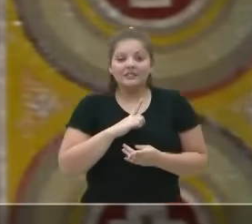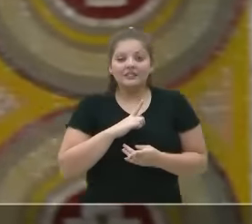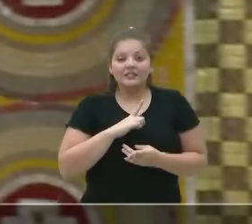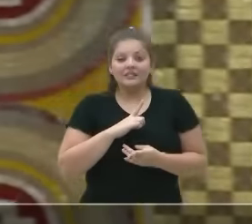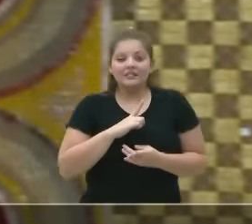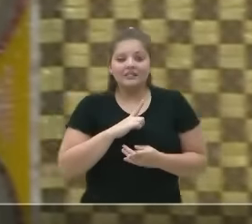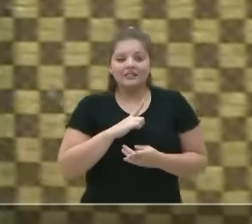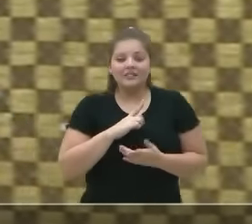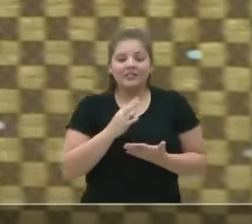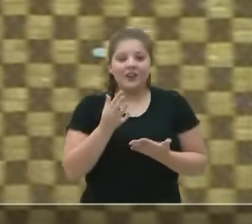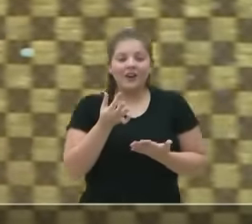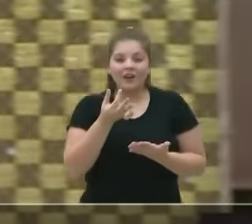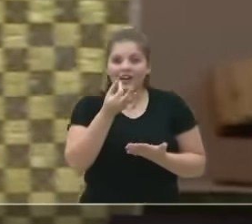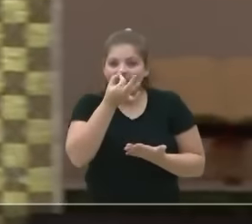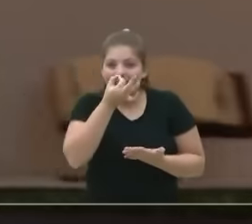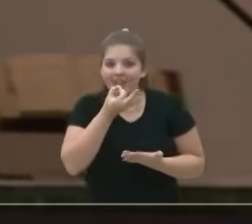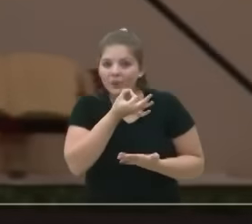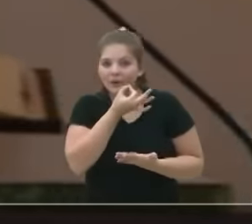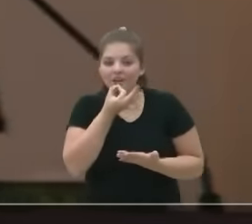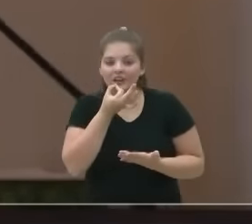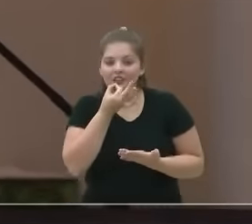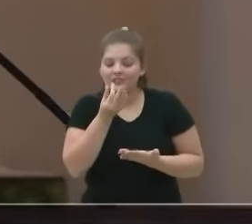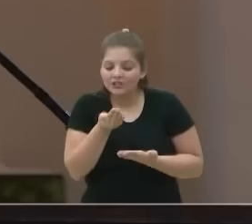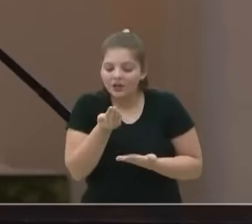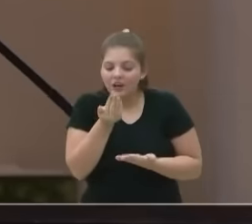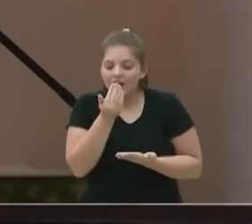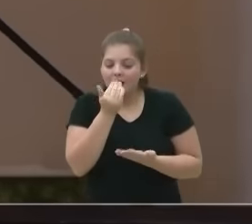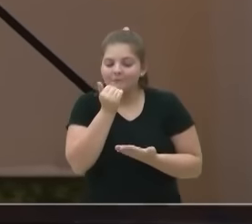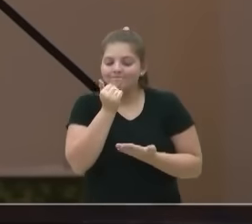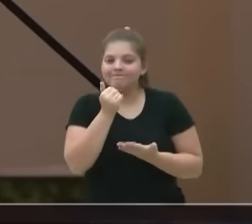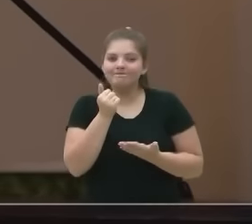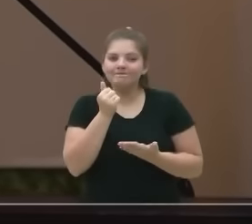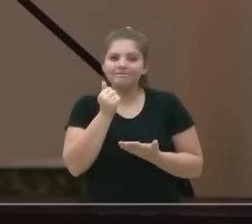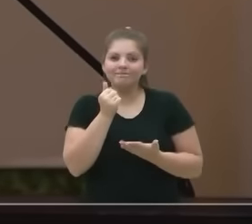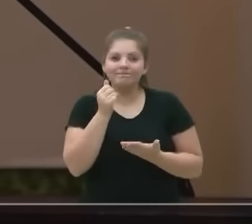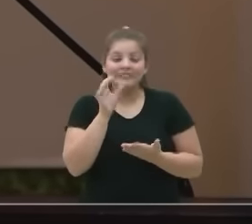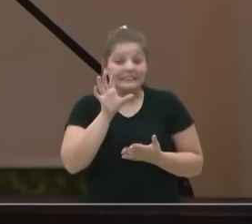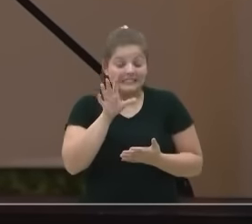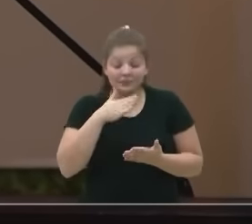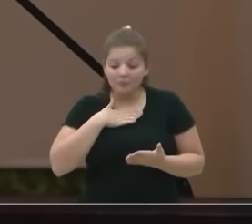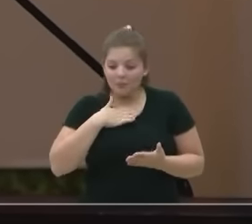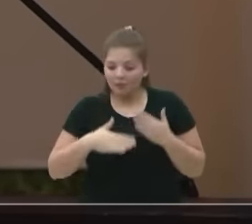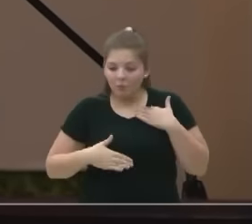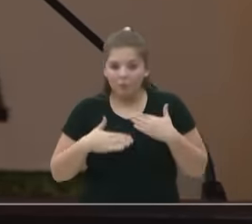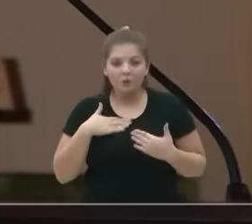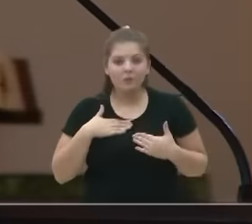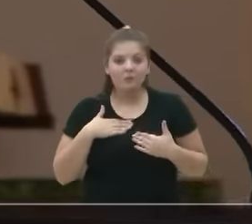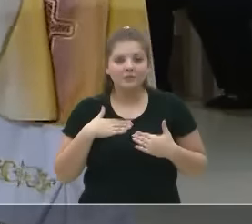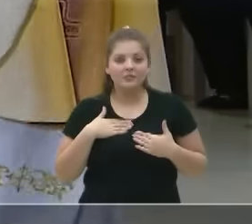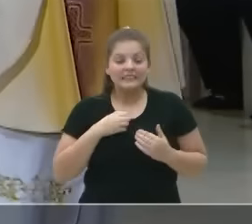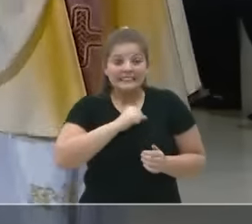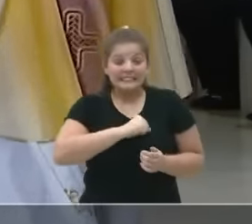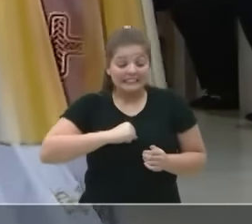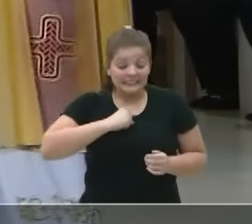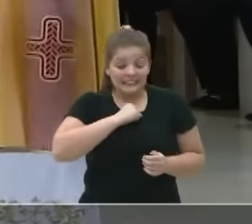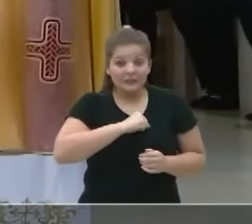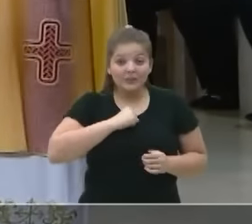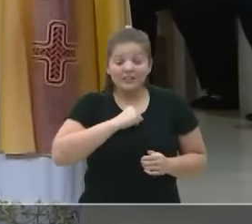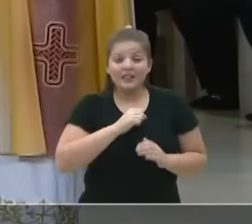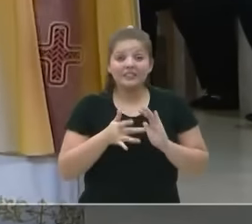tomai, comei, isto é meu corpo. Quando a gente sente saudade